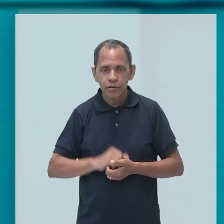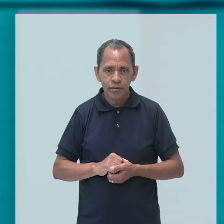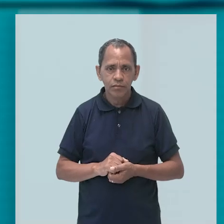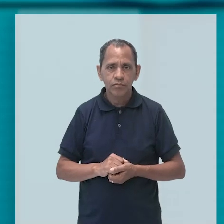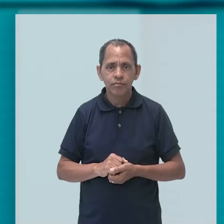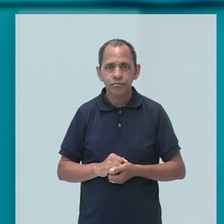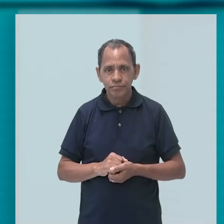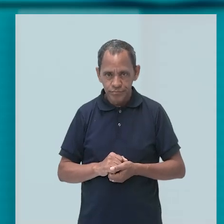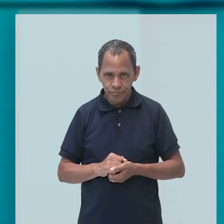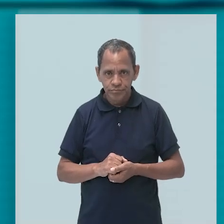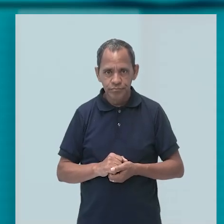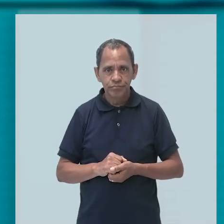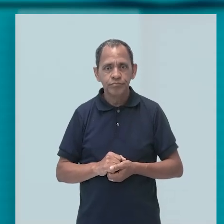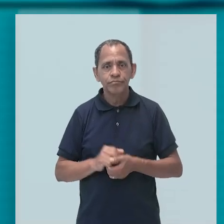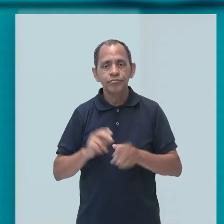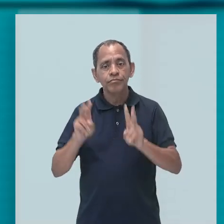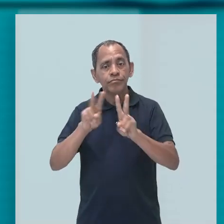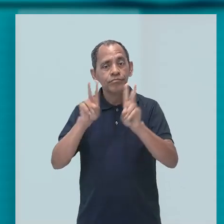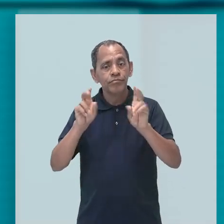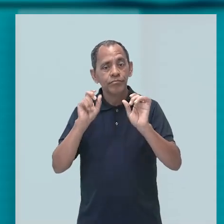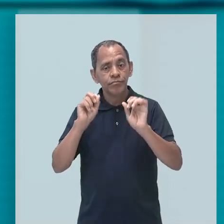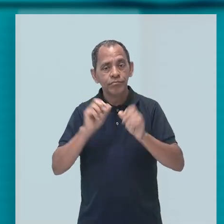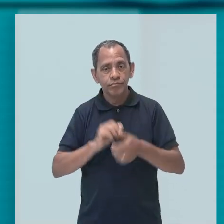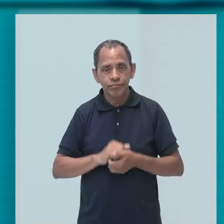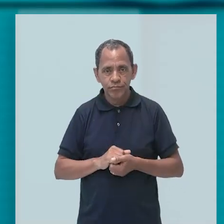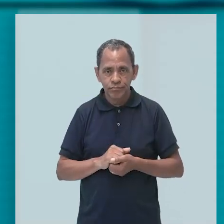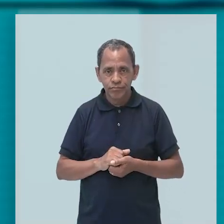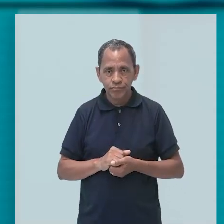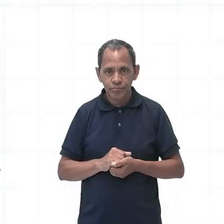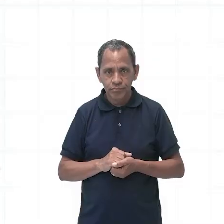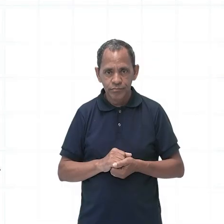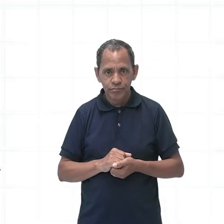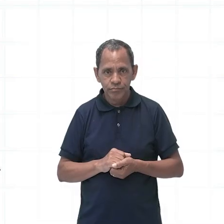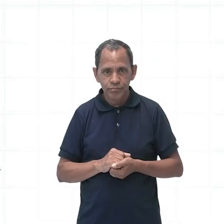Pois é o que nós teremos agora. Então, acompanhem.